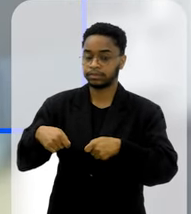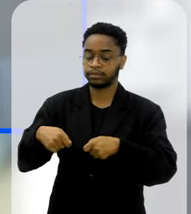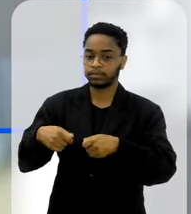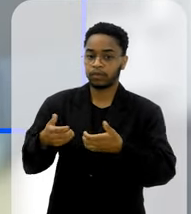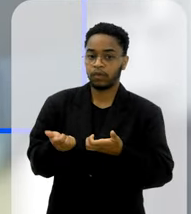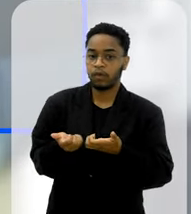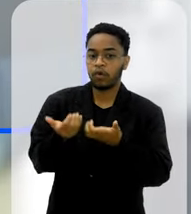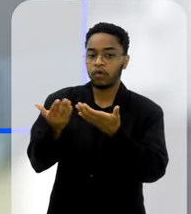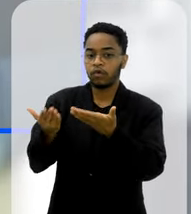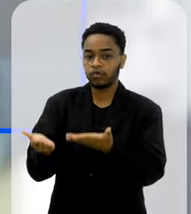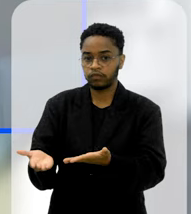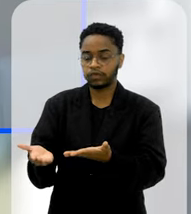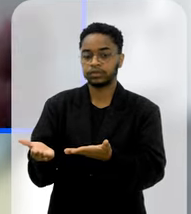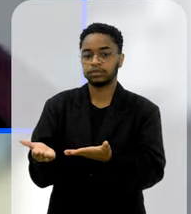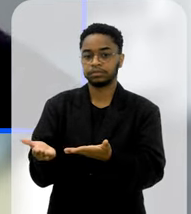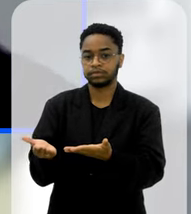precisamos